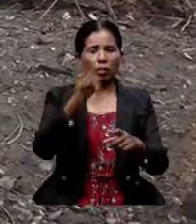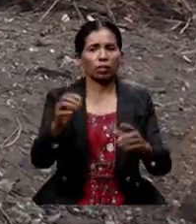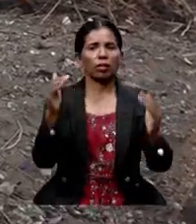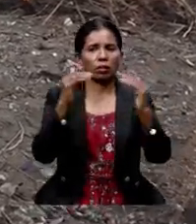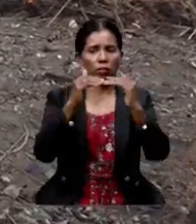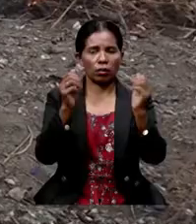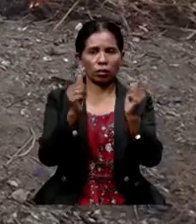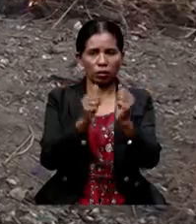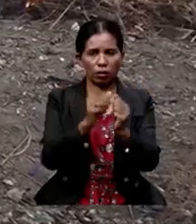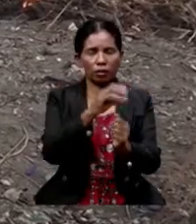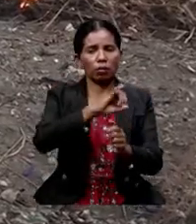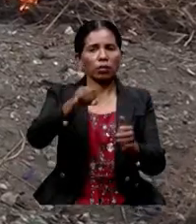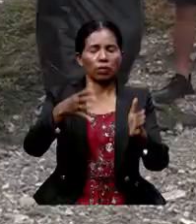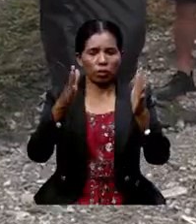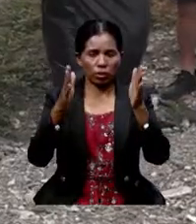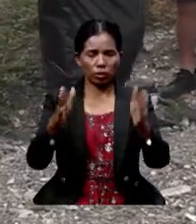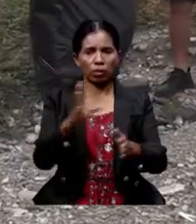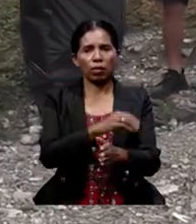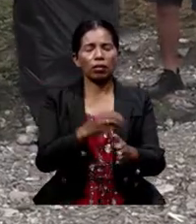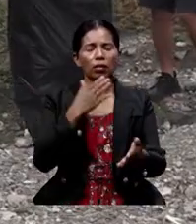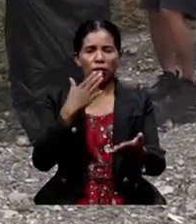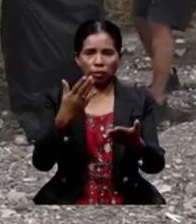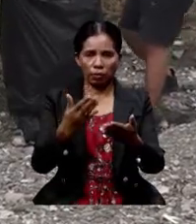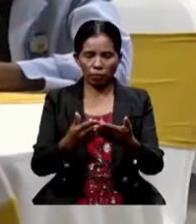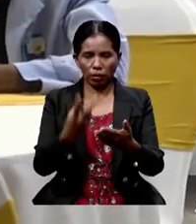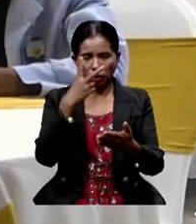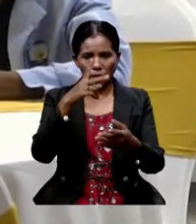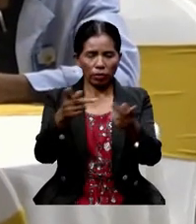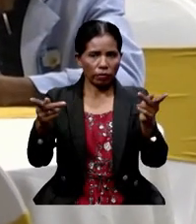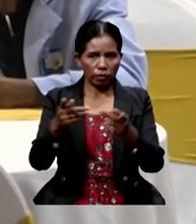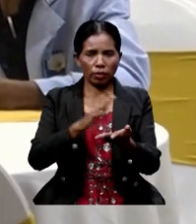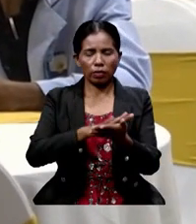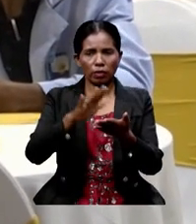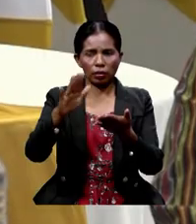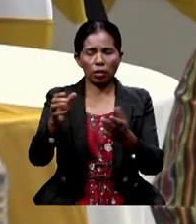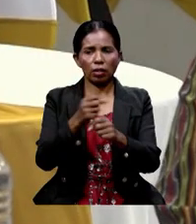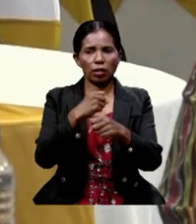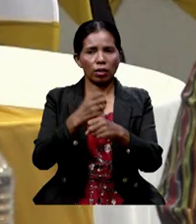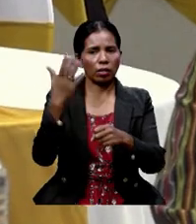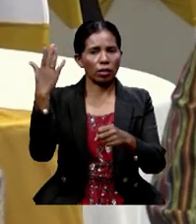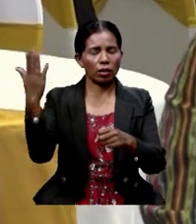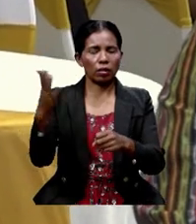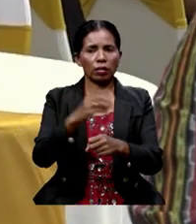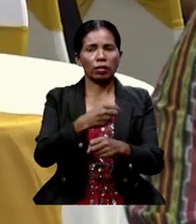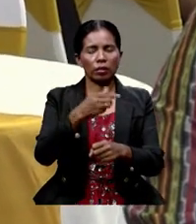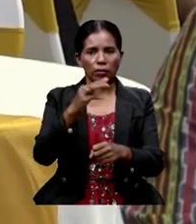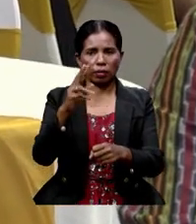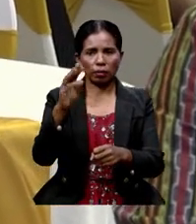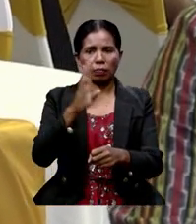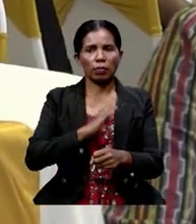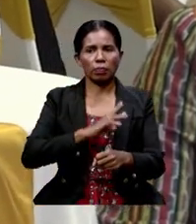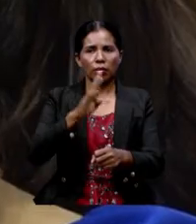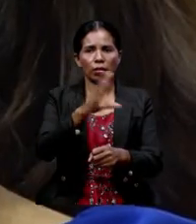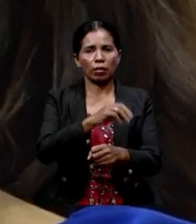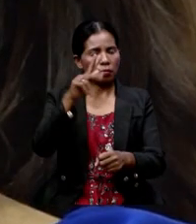fórum hotema, journalism in the face of the environmental crisis, nebe realiza e a salão multiosos de MNB bora, tamba